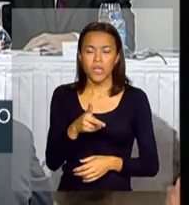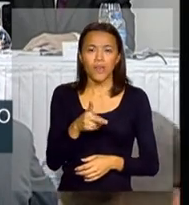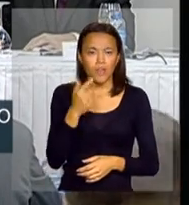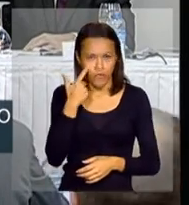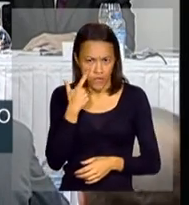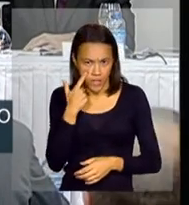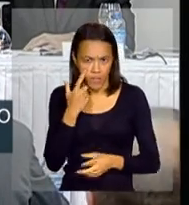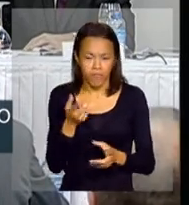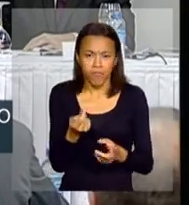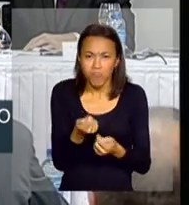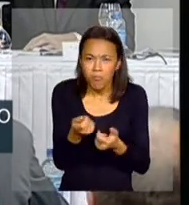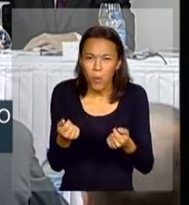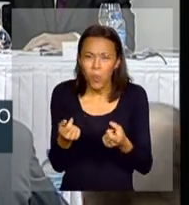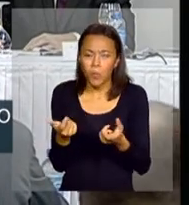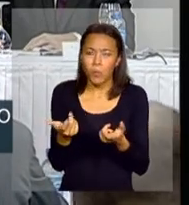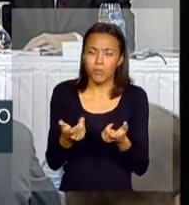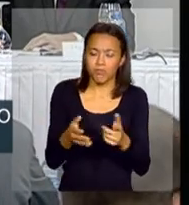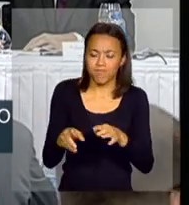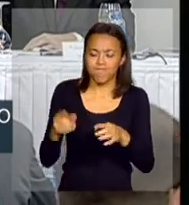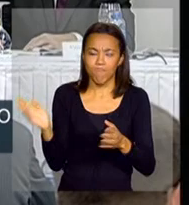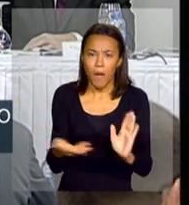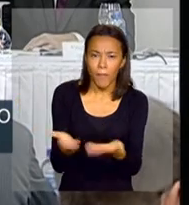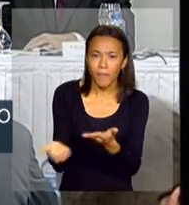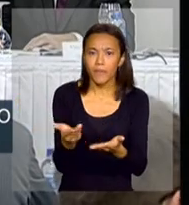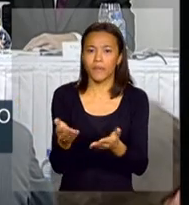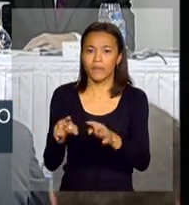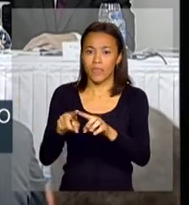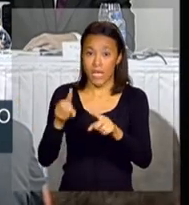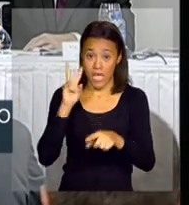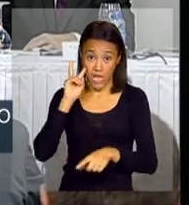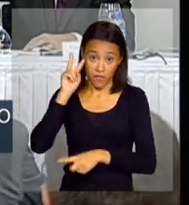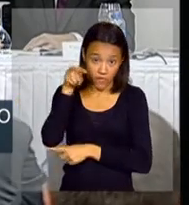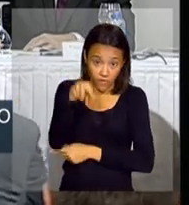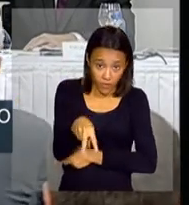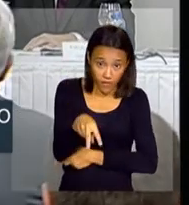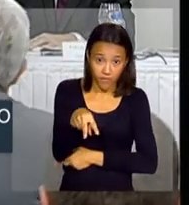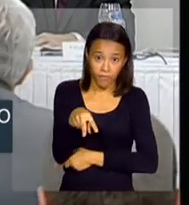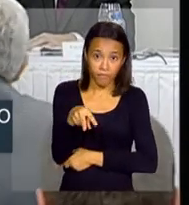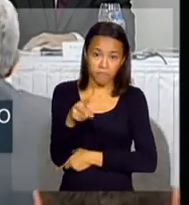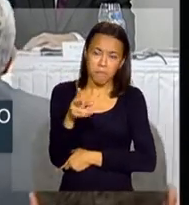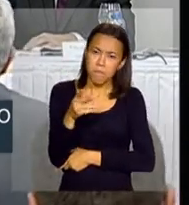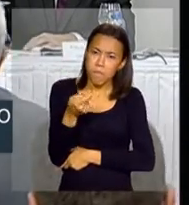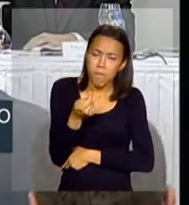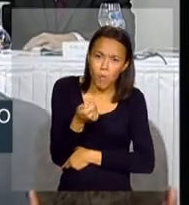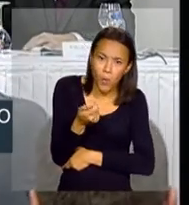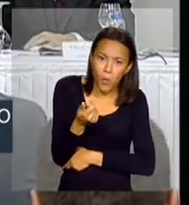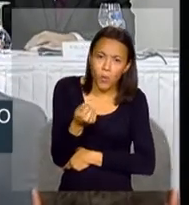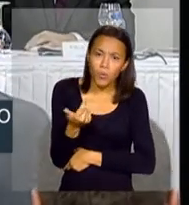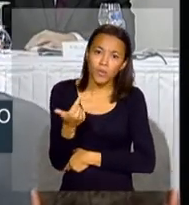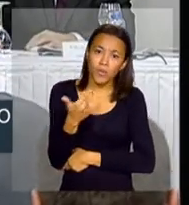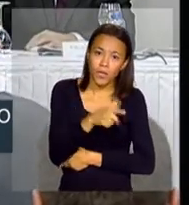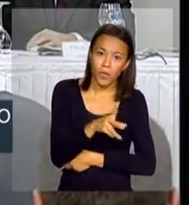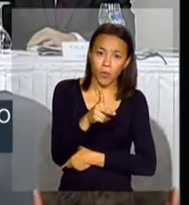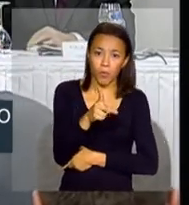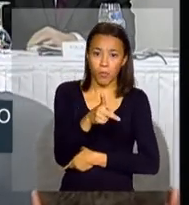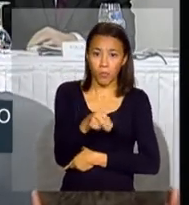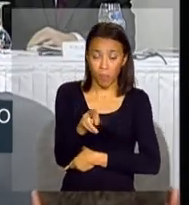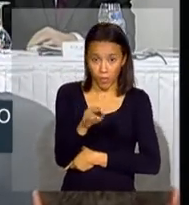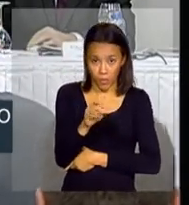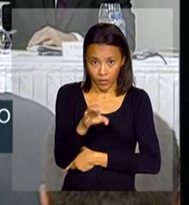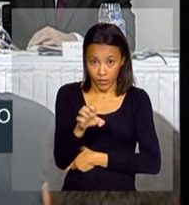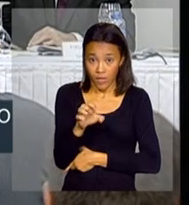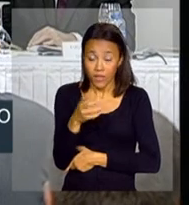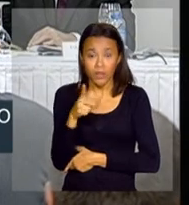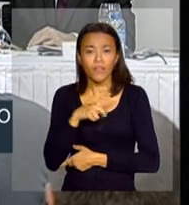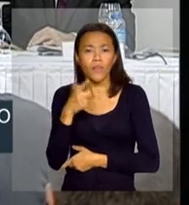eu falo, que você vai agregando aos poucos, o DETER enxerga, muito possivelmente, menos do que o PRODES está enxergando no final do ano.